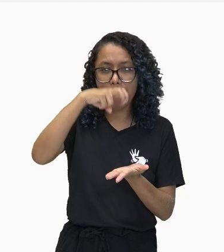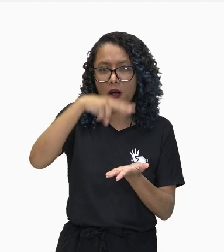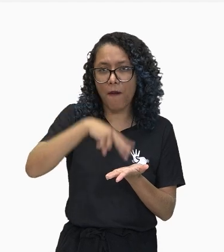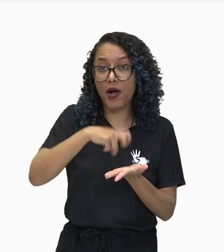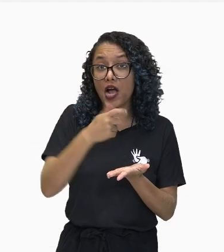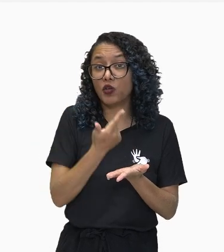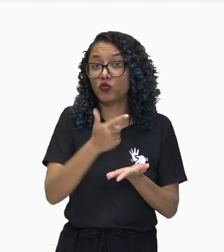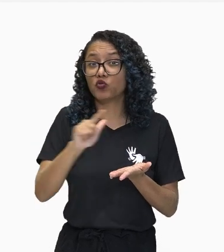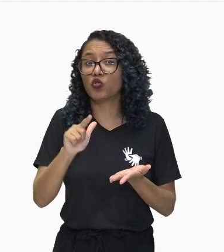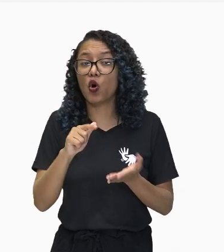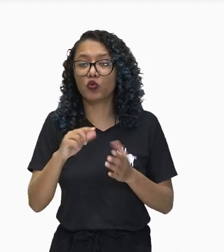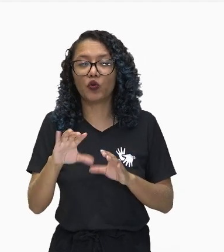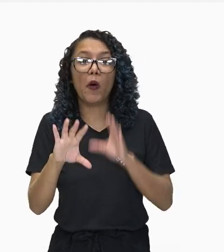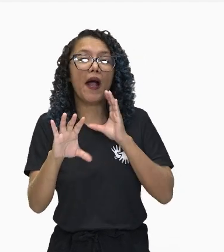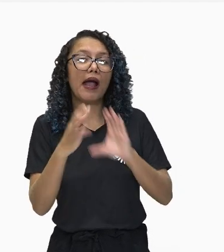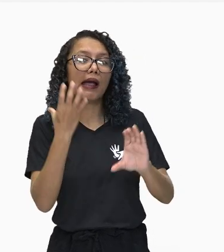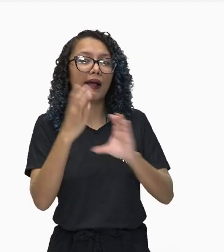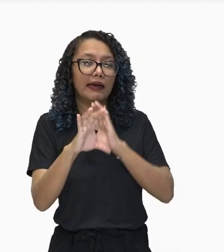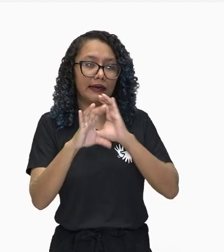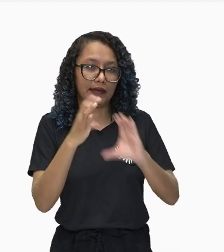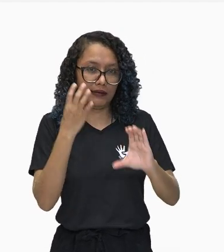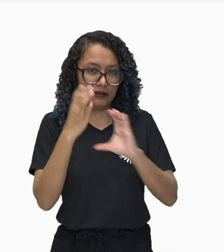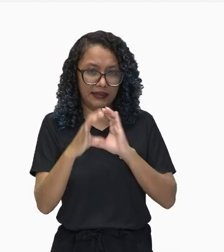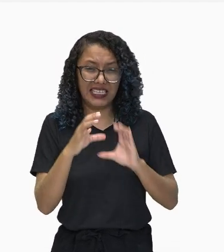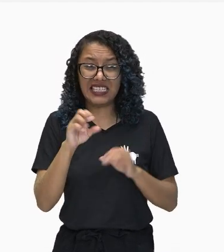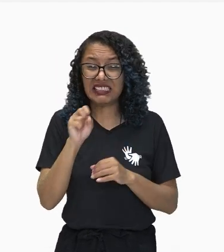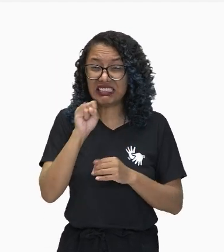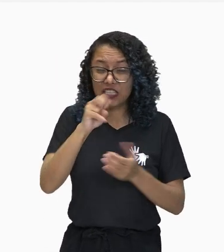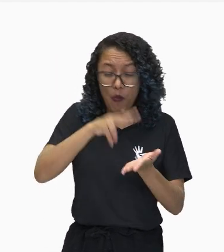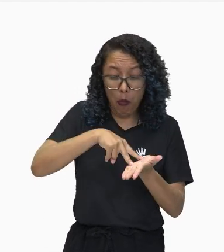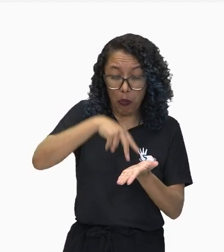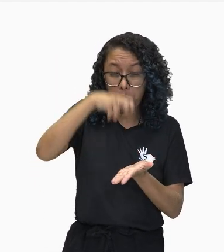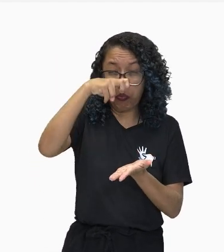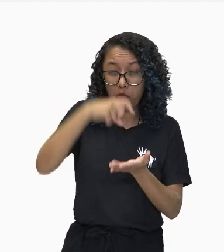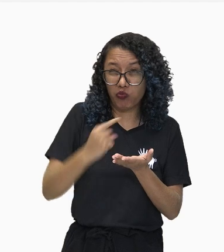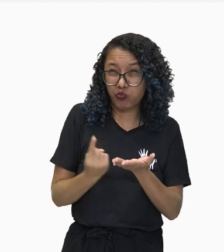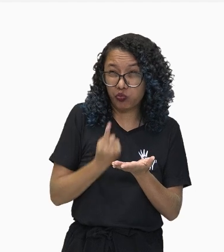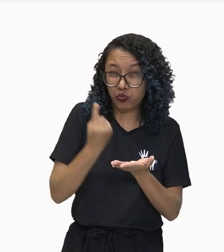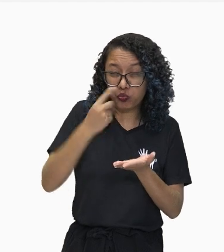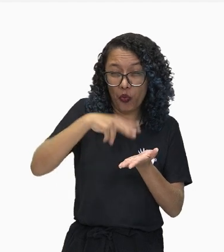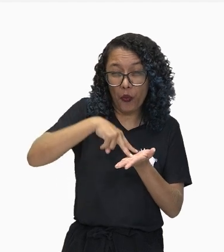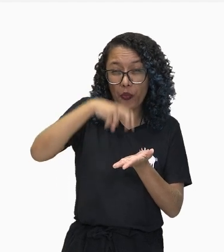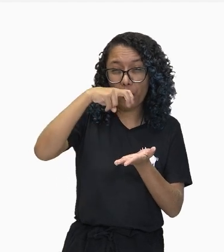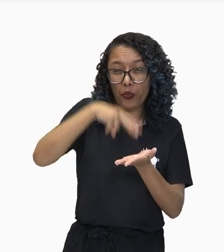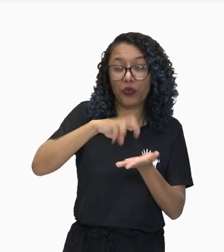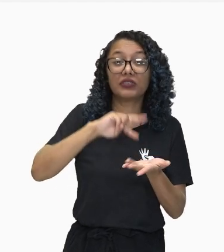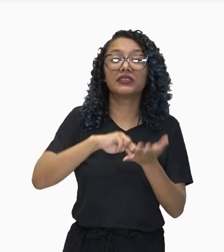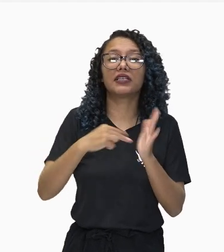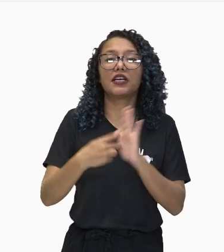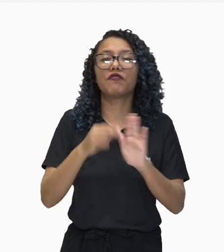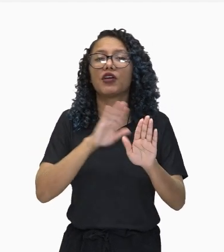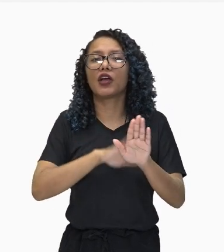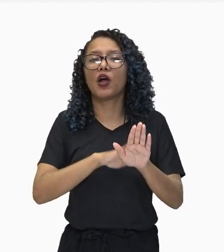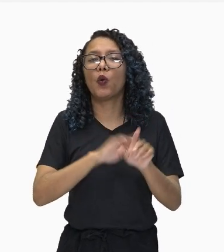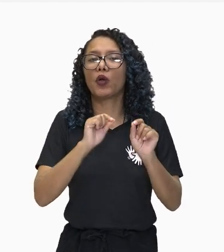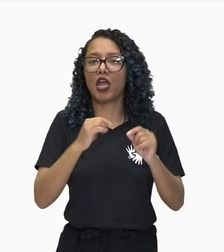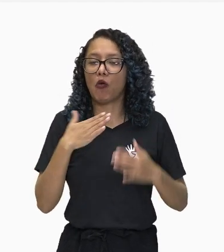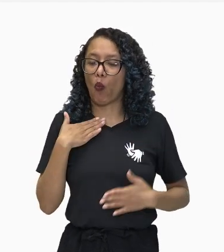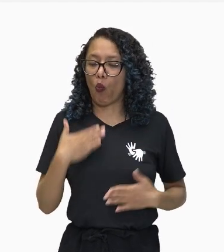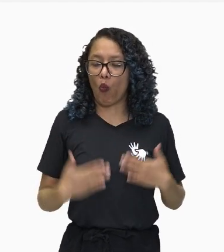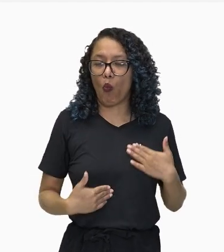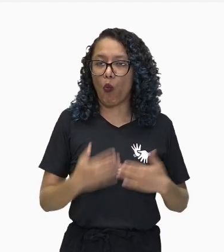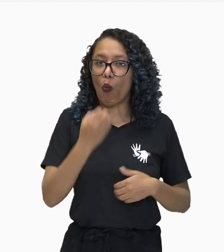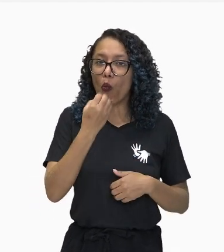cantam. Quanto mais alto eles saltam, melhor condições físicas apresentam. É